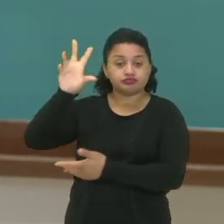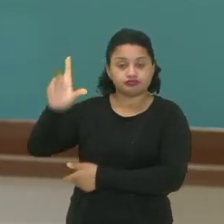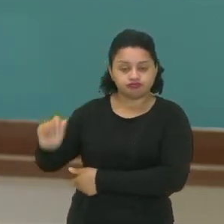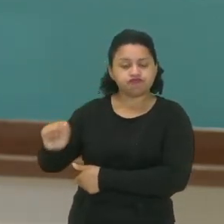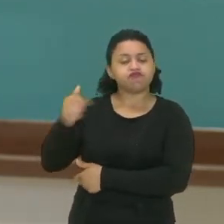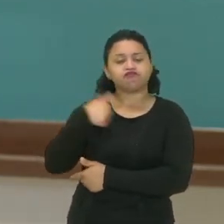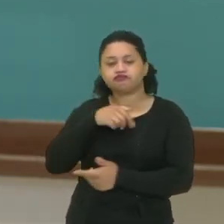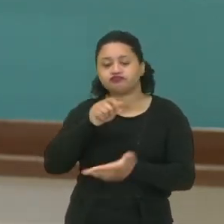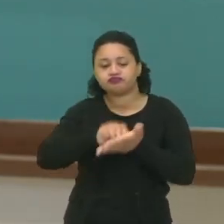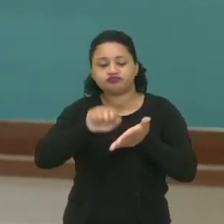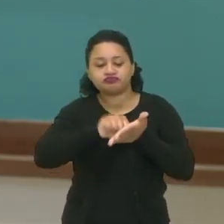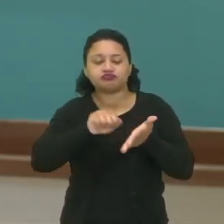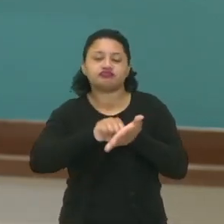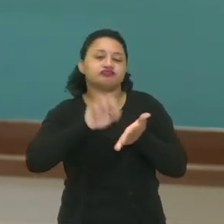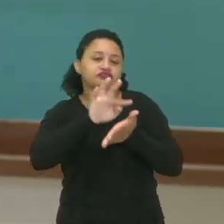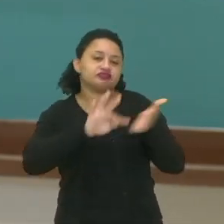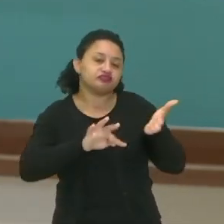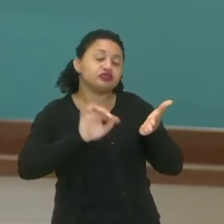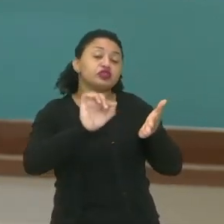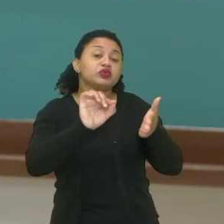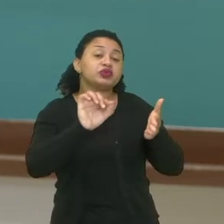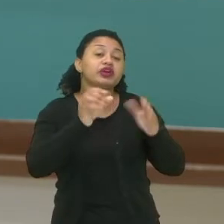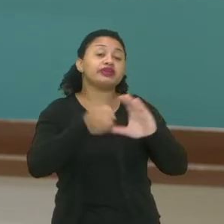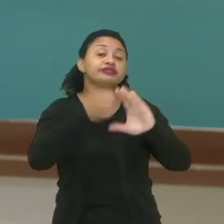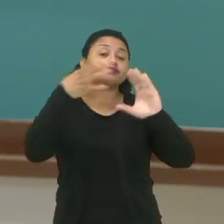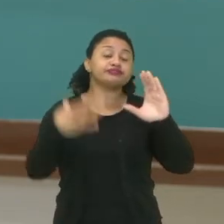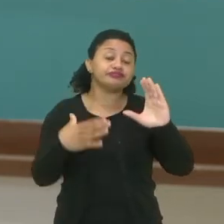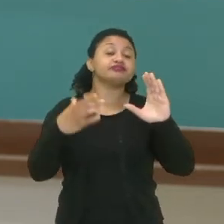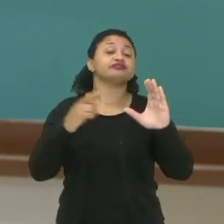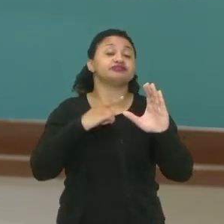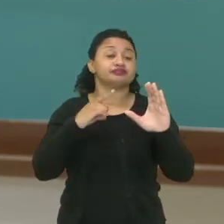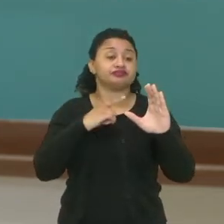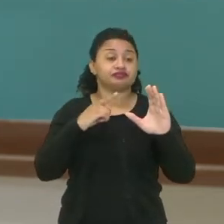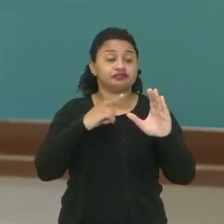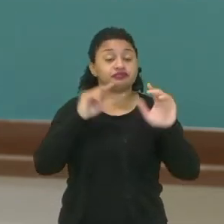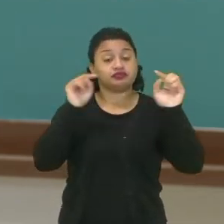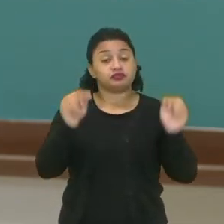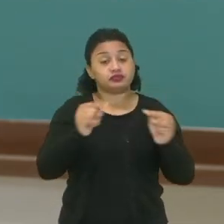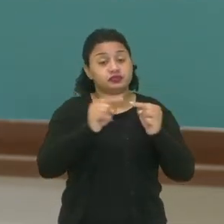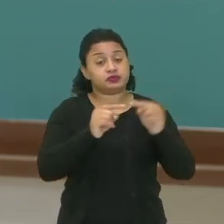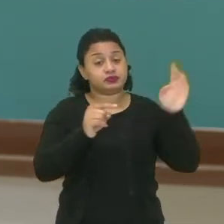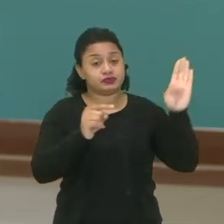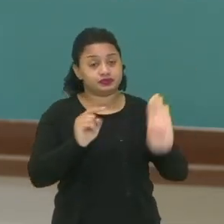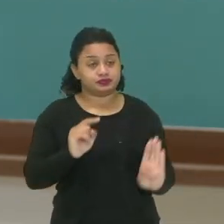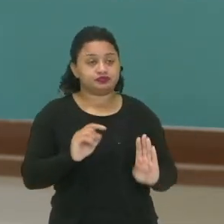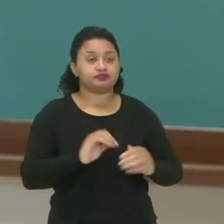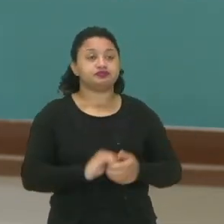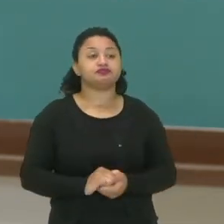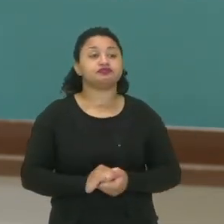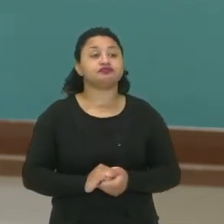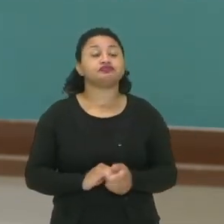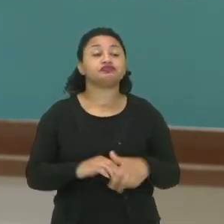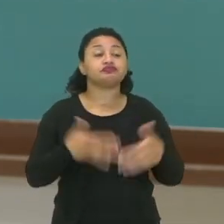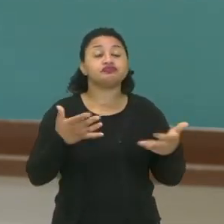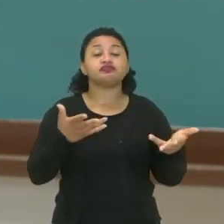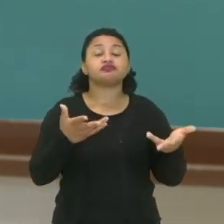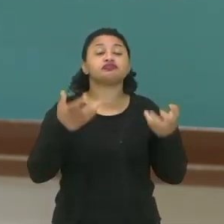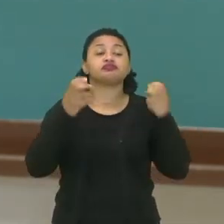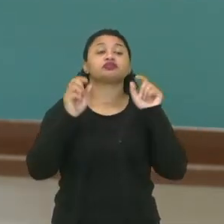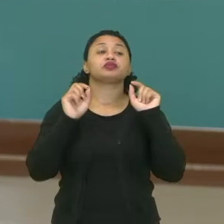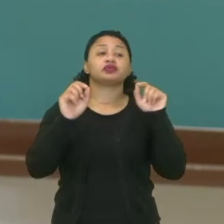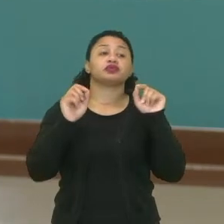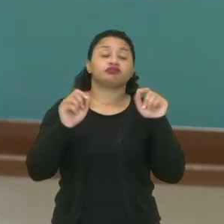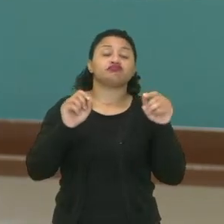então a sua resposta sobre as características dessa localização. Então vamos ver aqui então. Olha só, então o